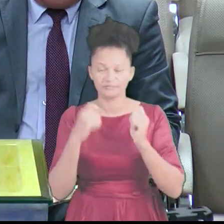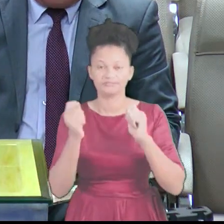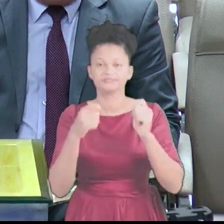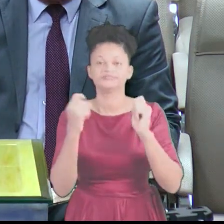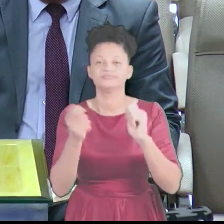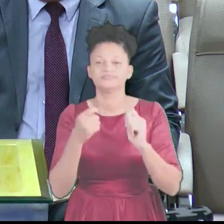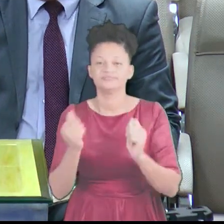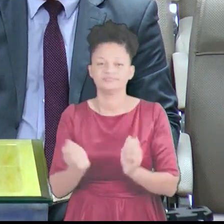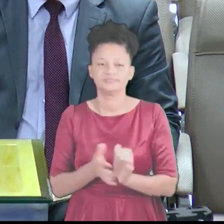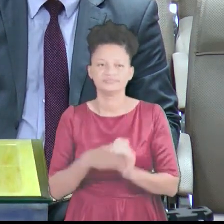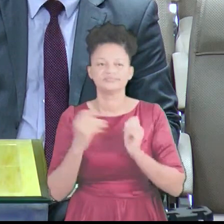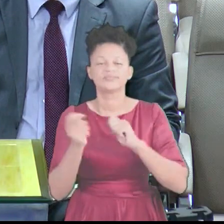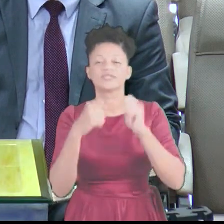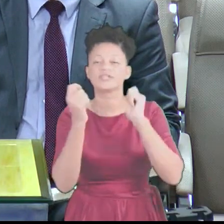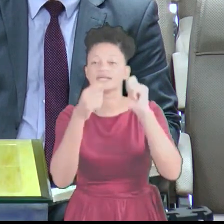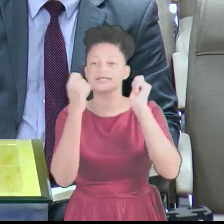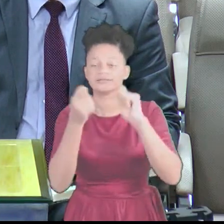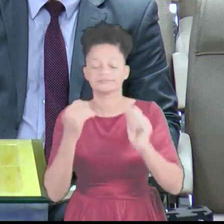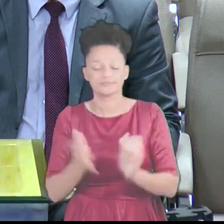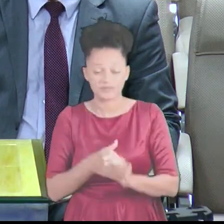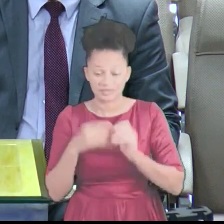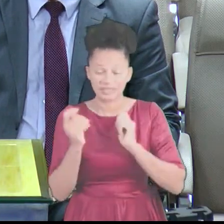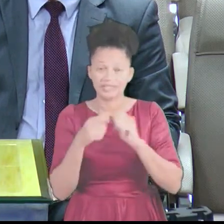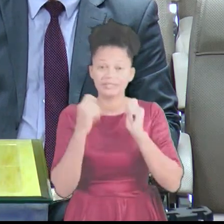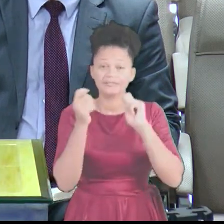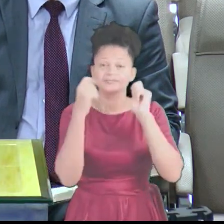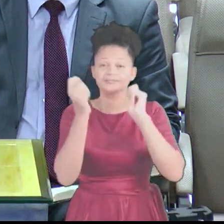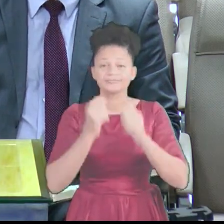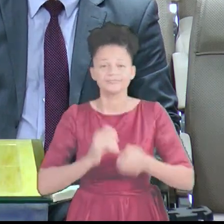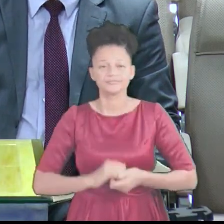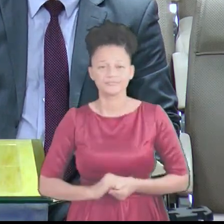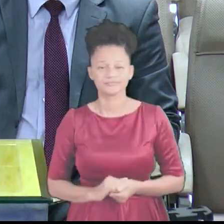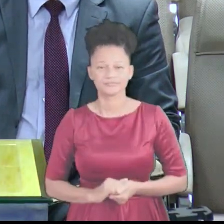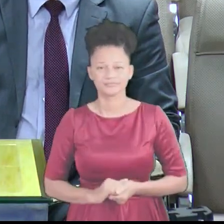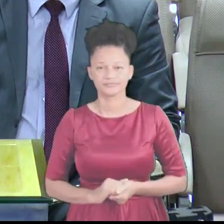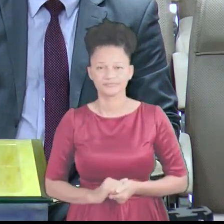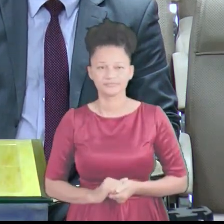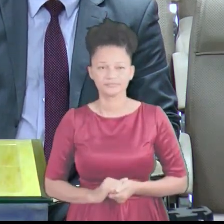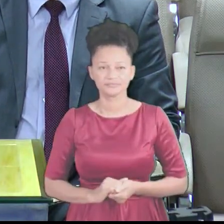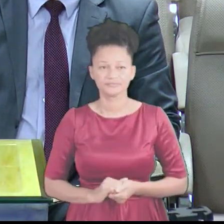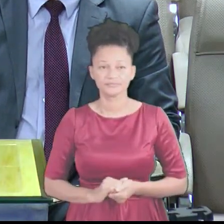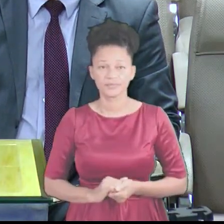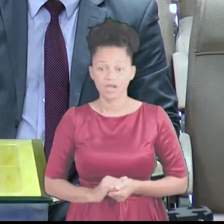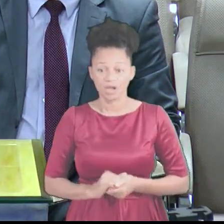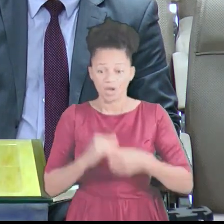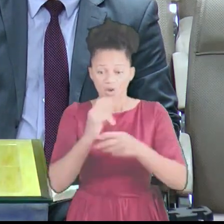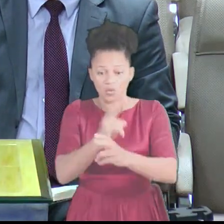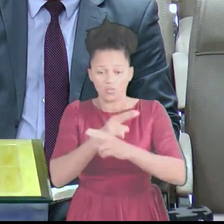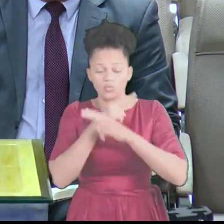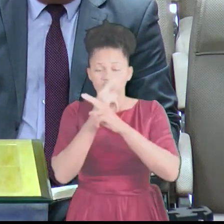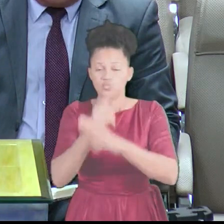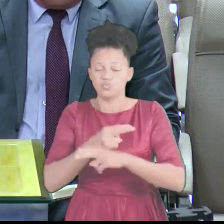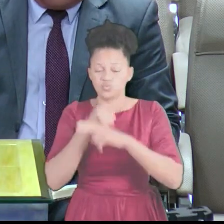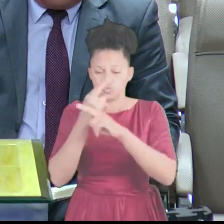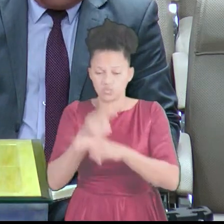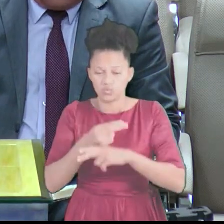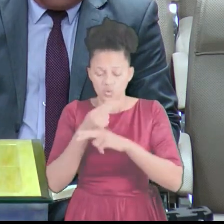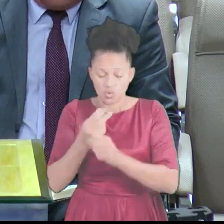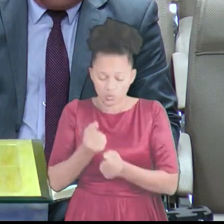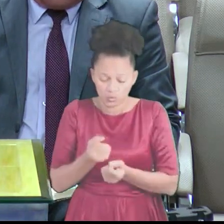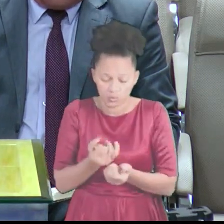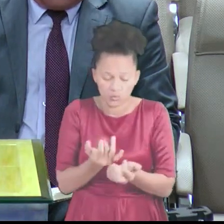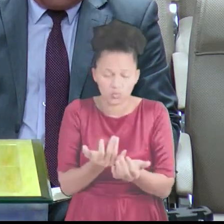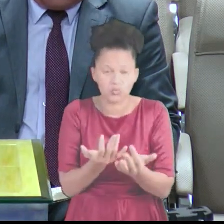aleluia, aleluia, aleluia, aleluia. E quando o vento vem e